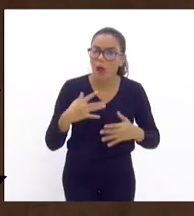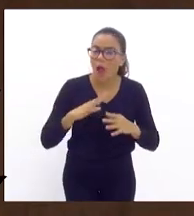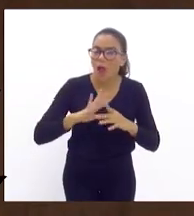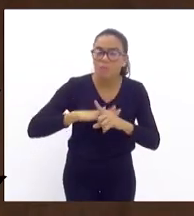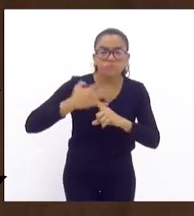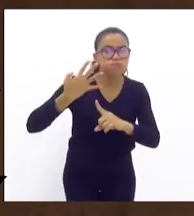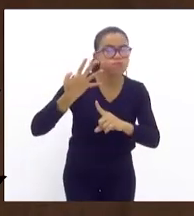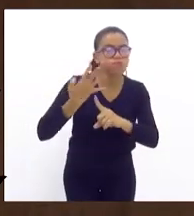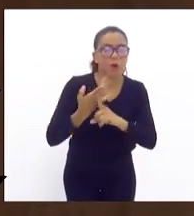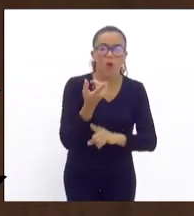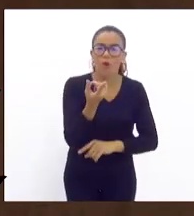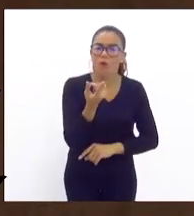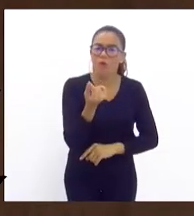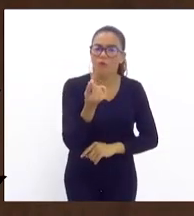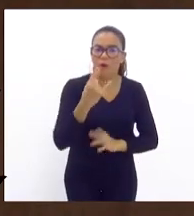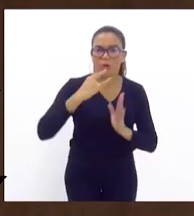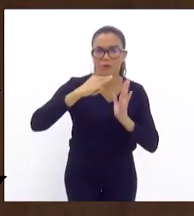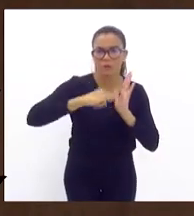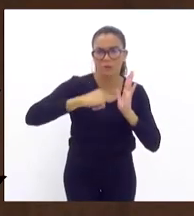contas.